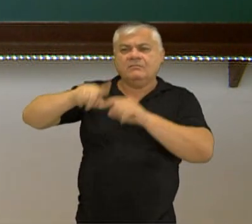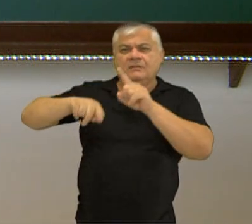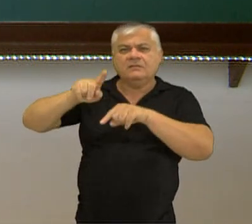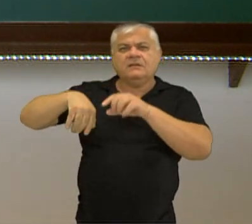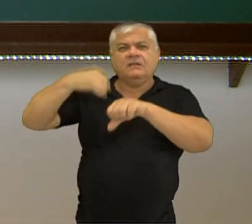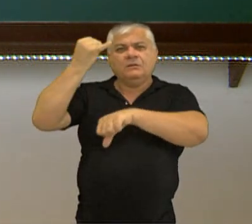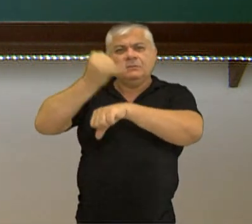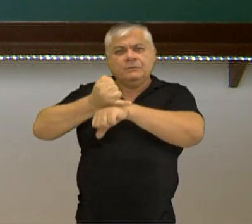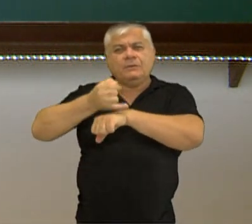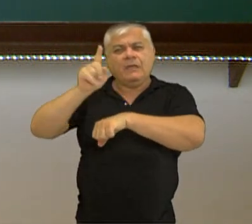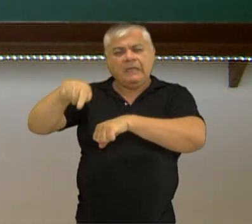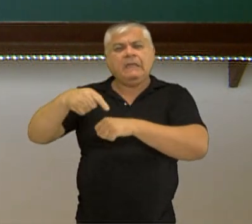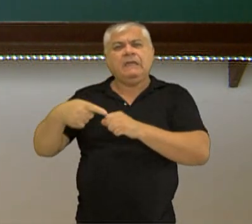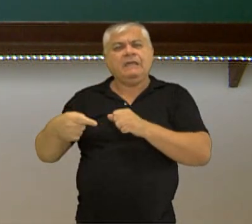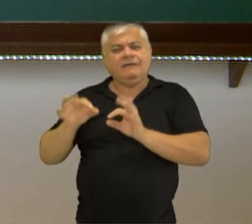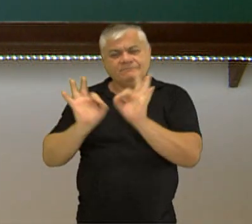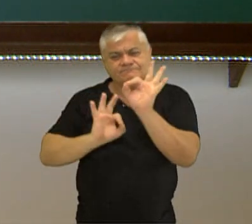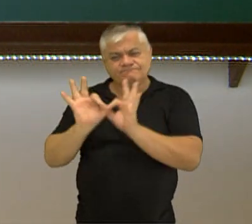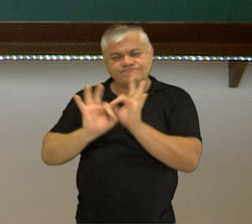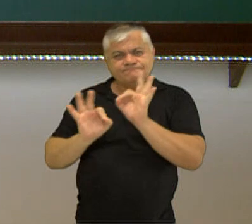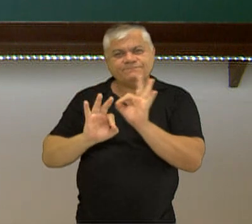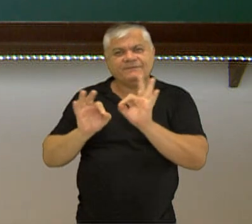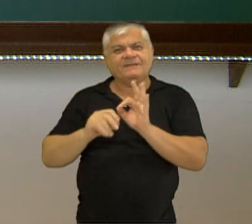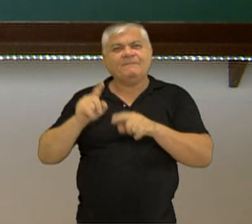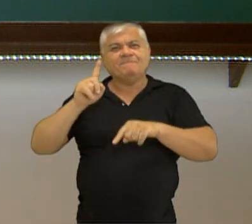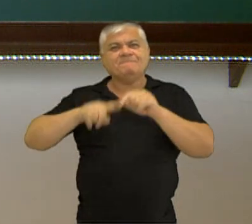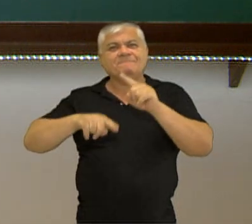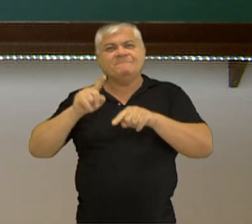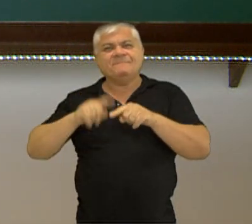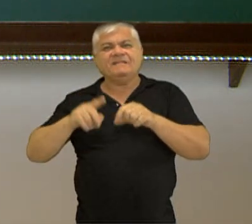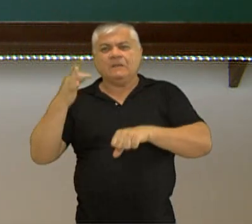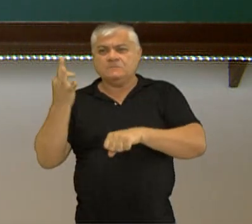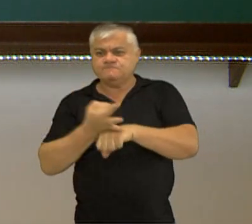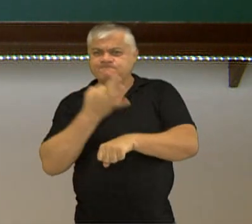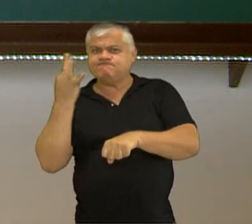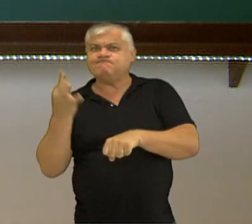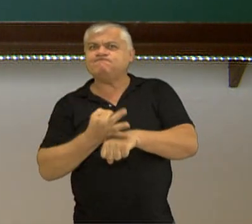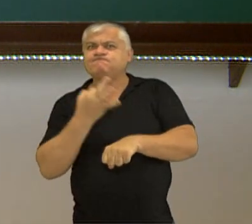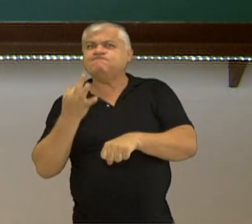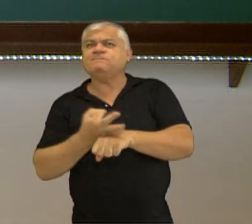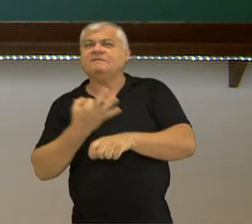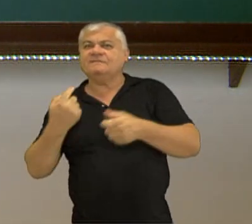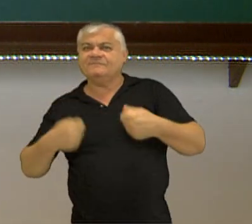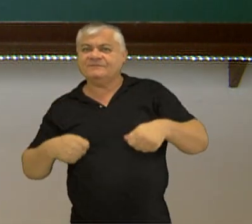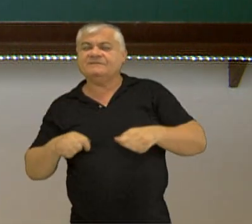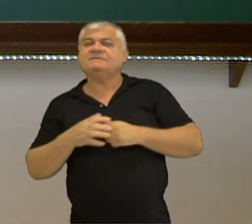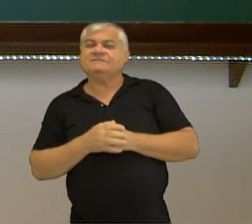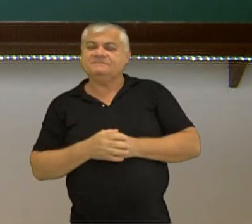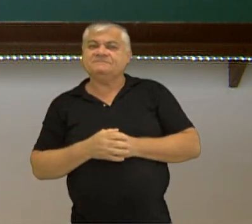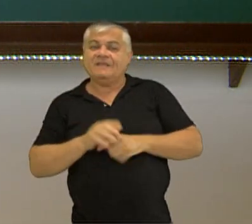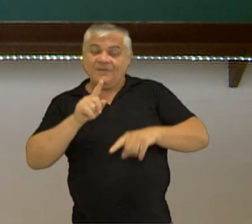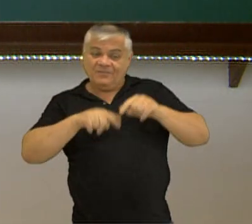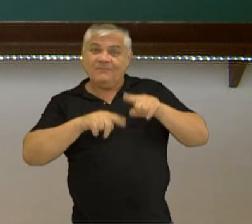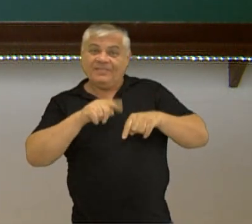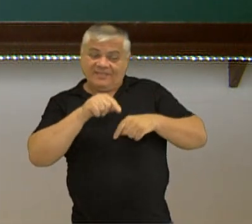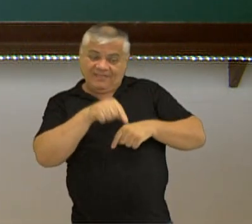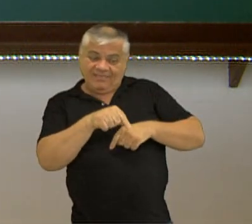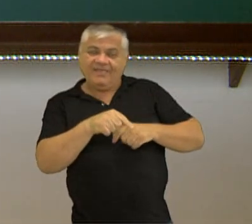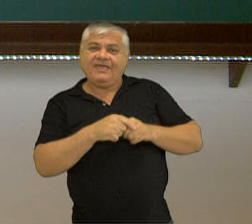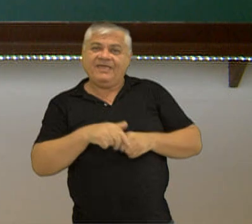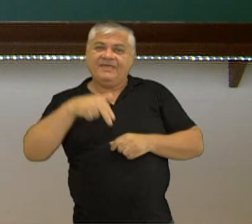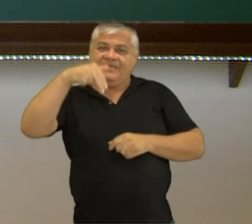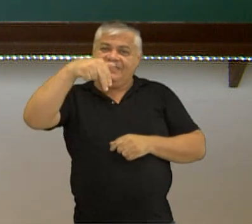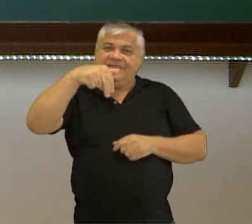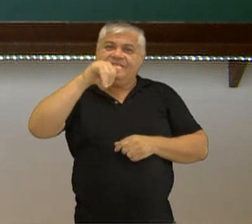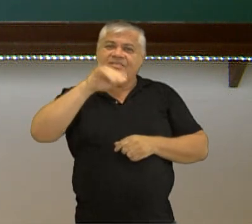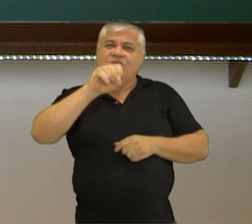dessas naves são constituídas por metais que precisariam ter uma grande resistência. E esse metal que eu estou explicando para vocês, o